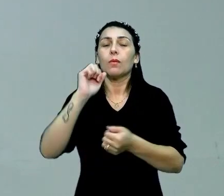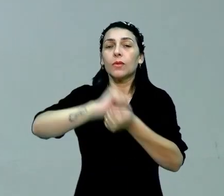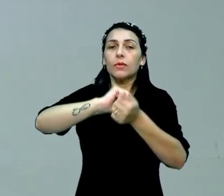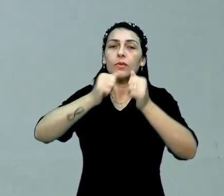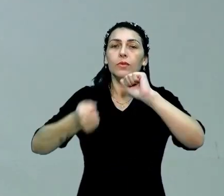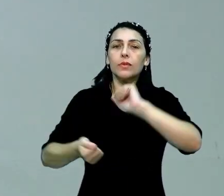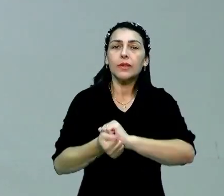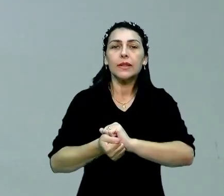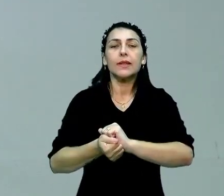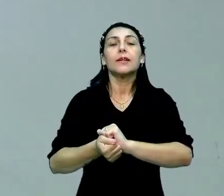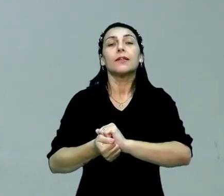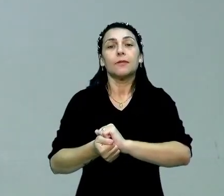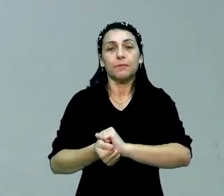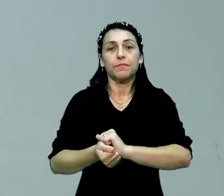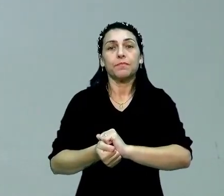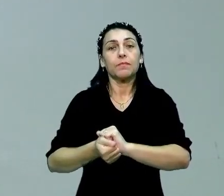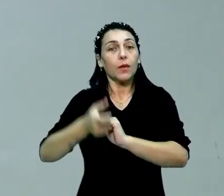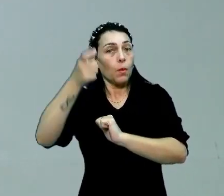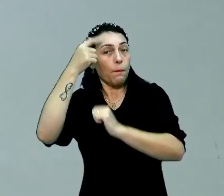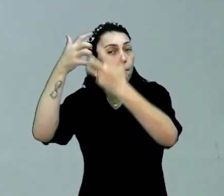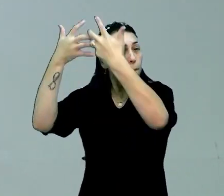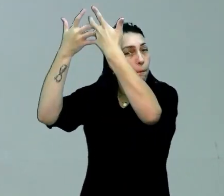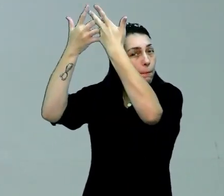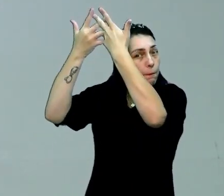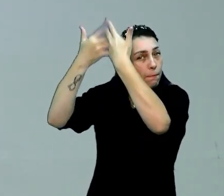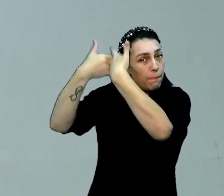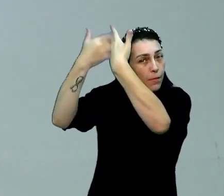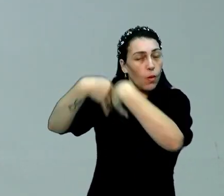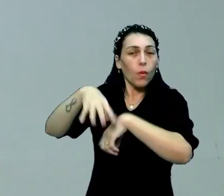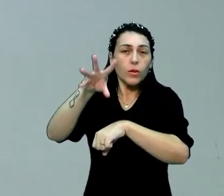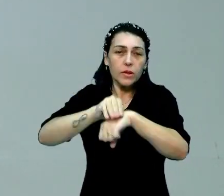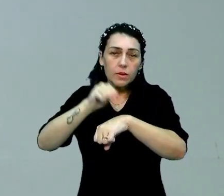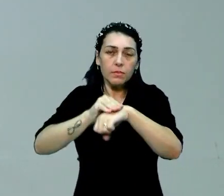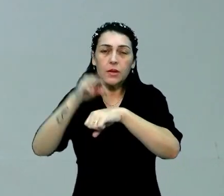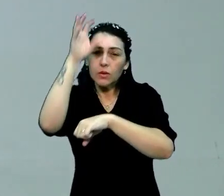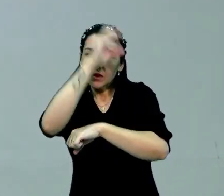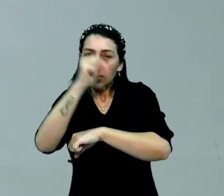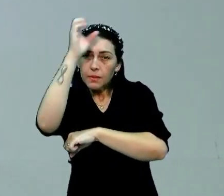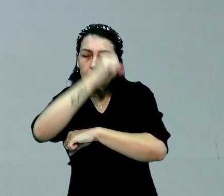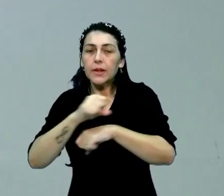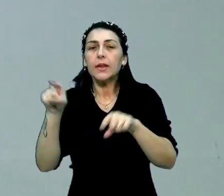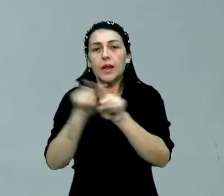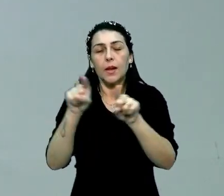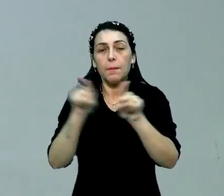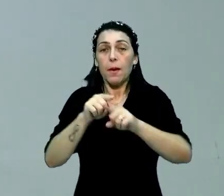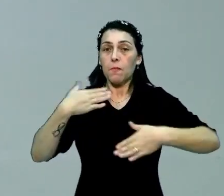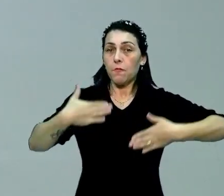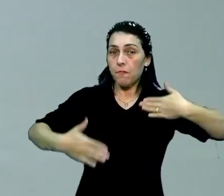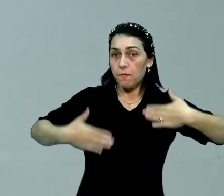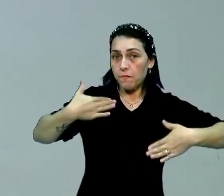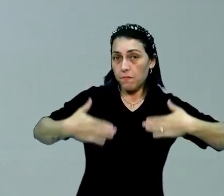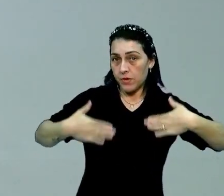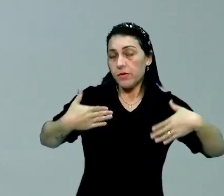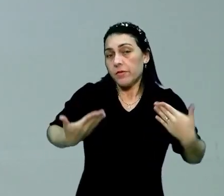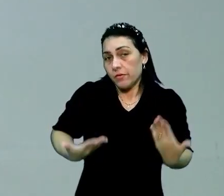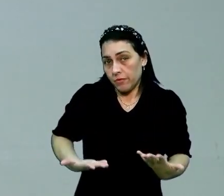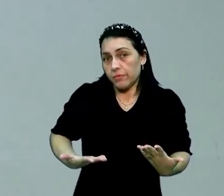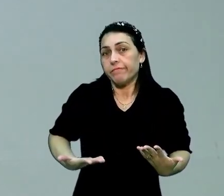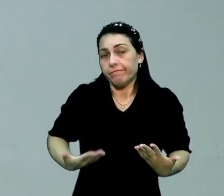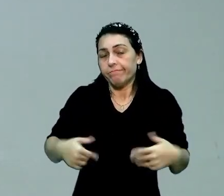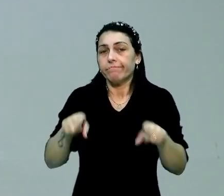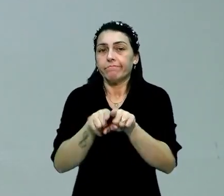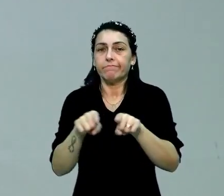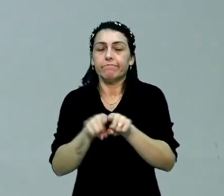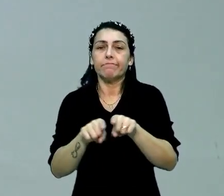associados tanto à parte cognitiva, que é o nosso conhecimento, que é o nosso aprendizado, o aspecto físico, que é o corporal ali, que a gente